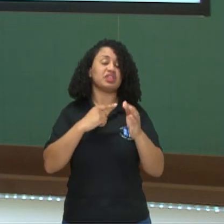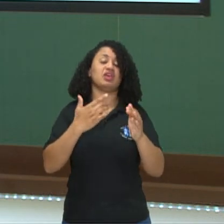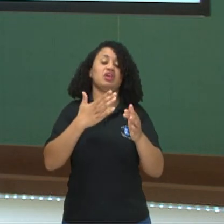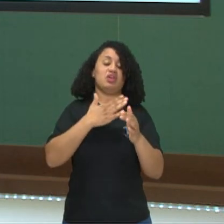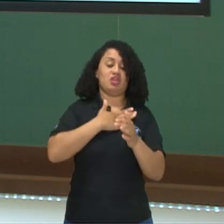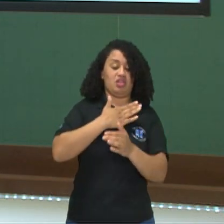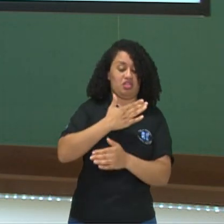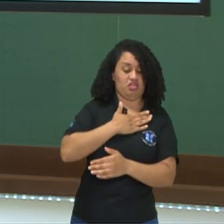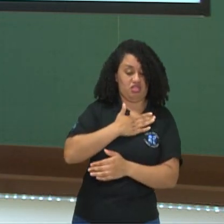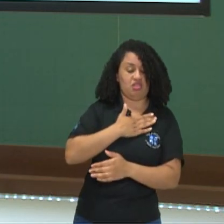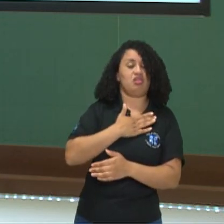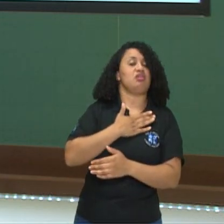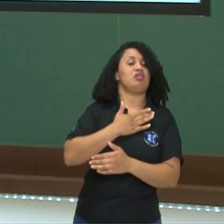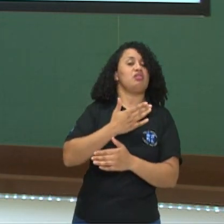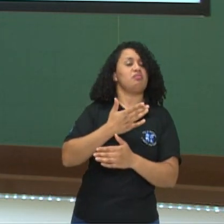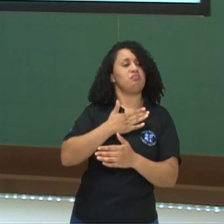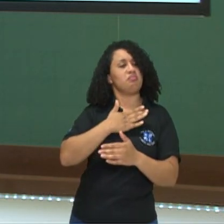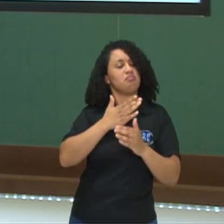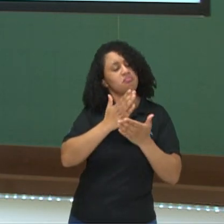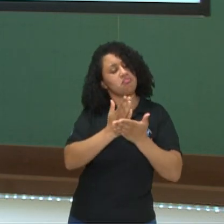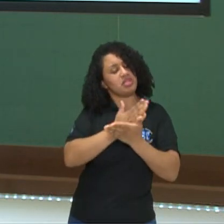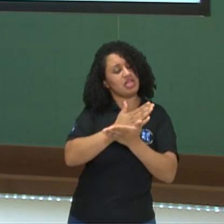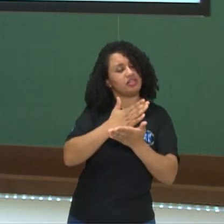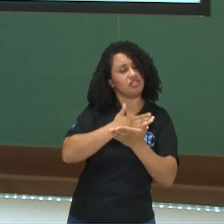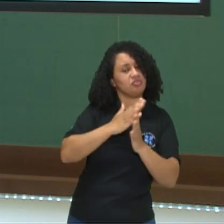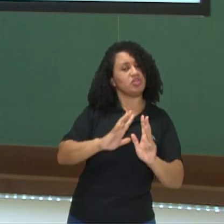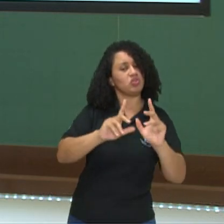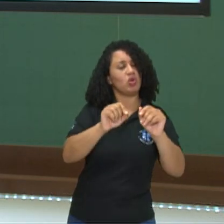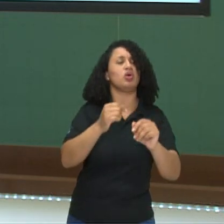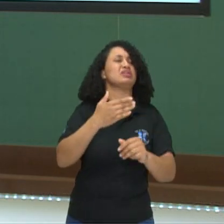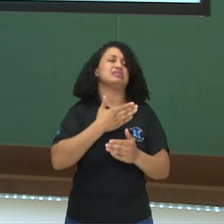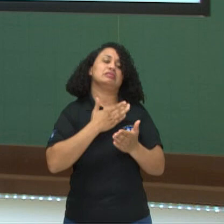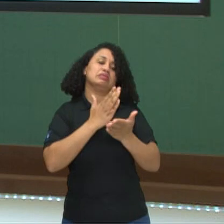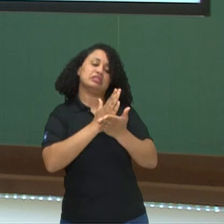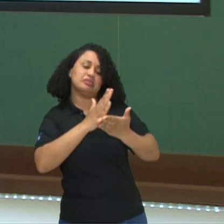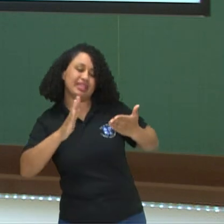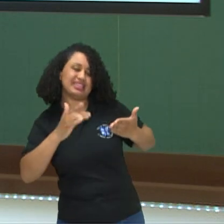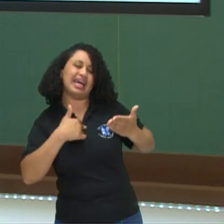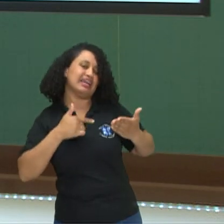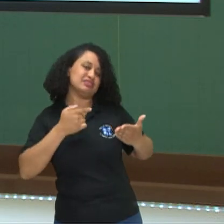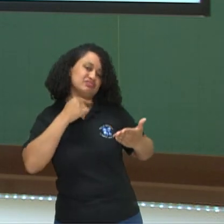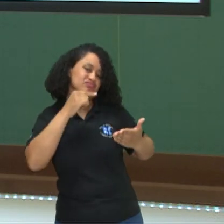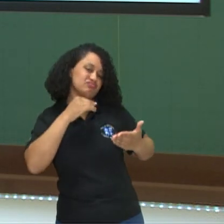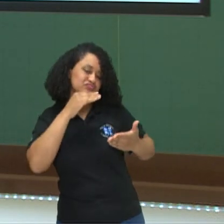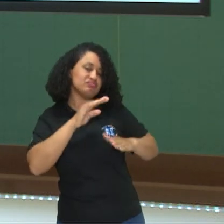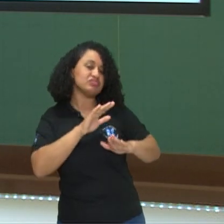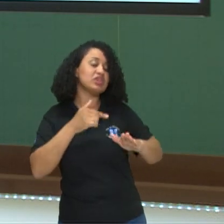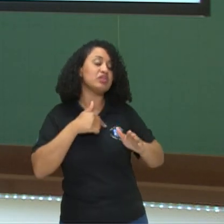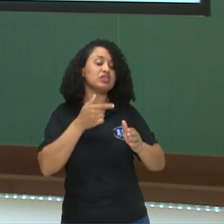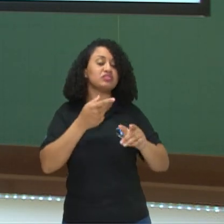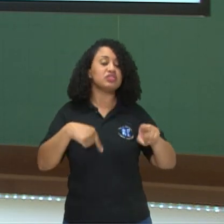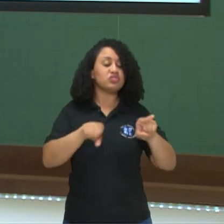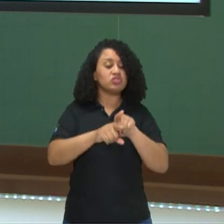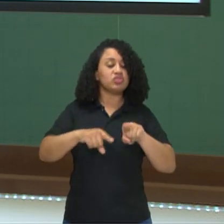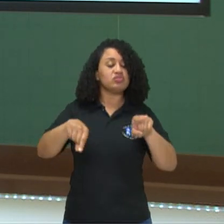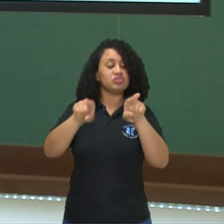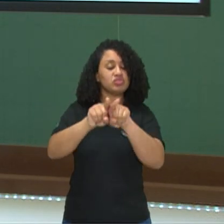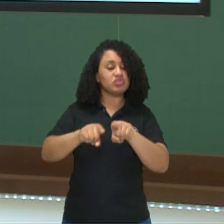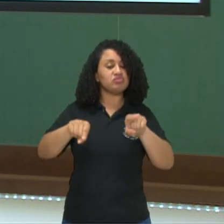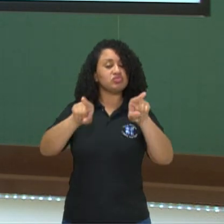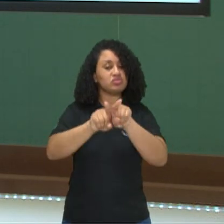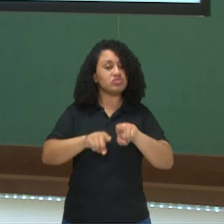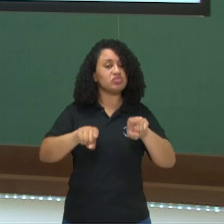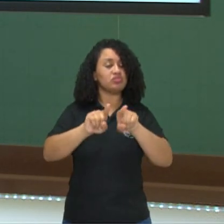mim, várias vezes ali é todo mundo, outra parte é ninguém, uma parte... Quando ele repete essa frase, uma parte de